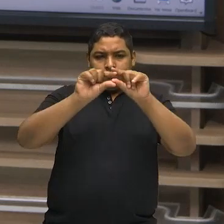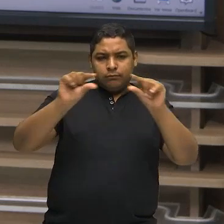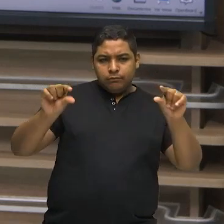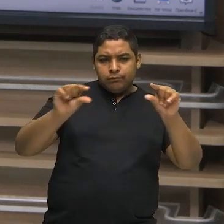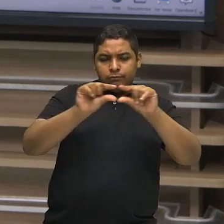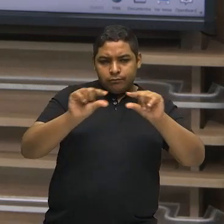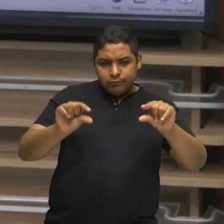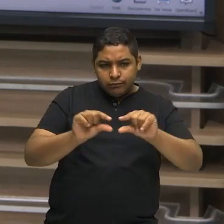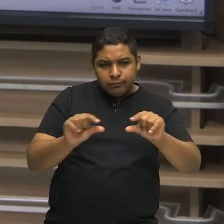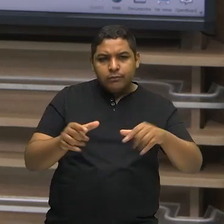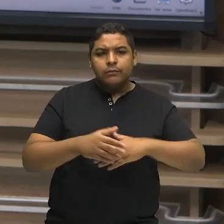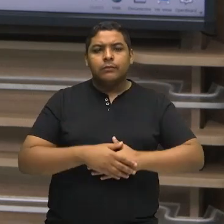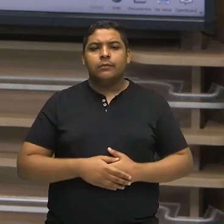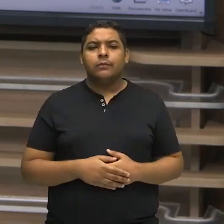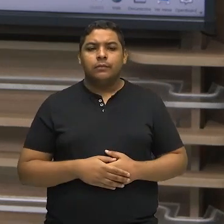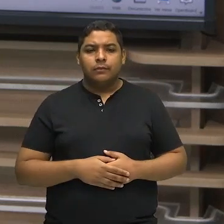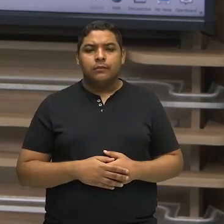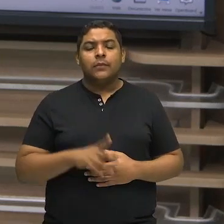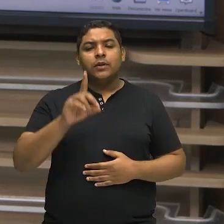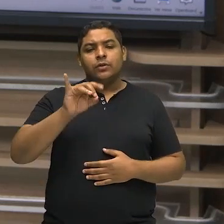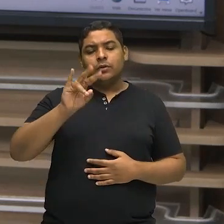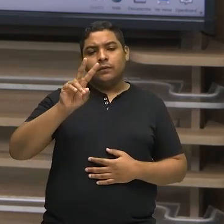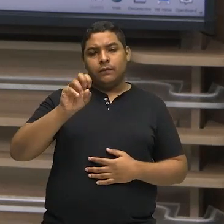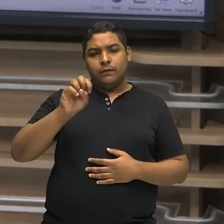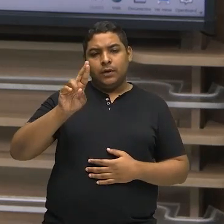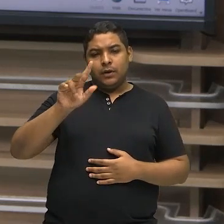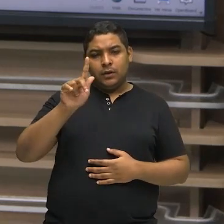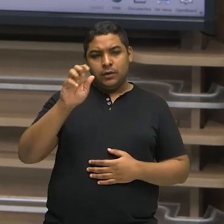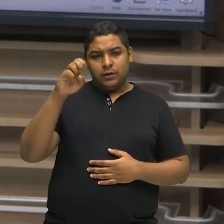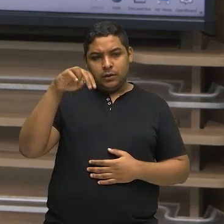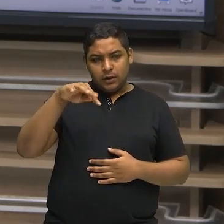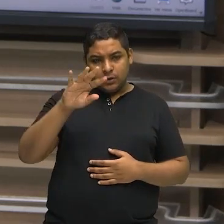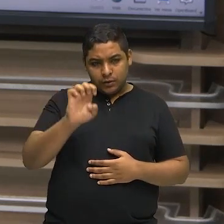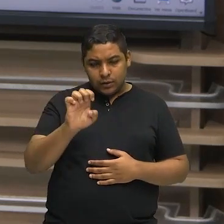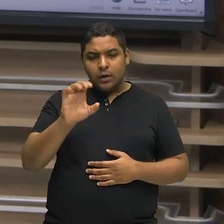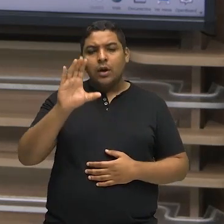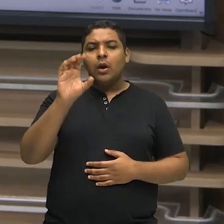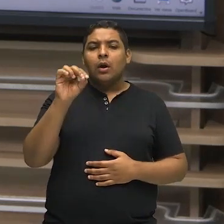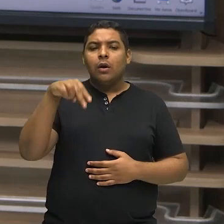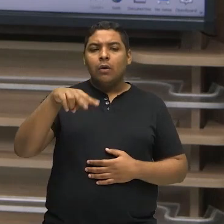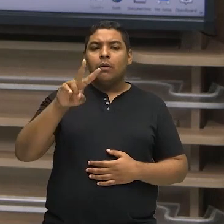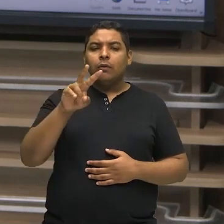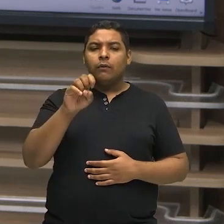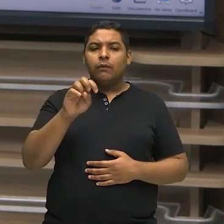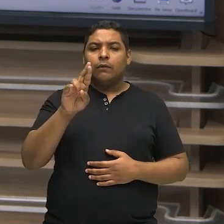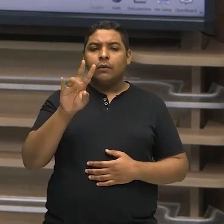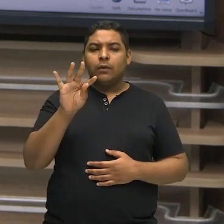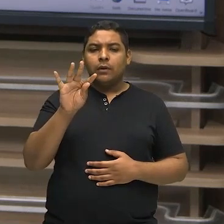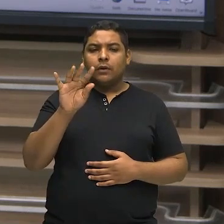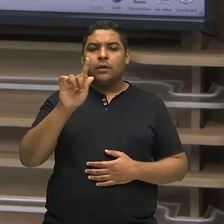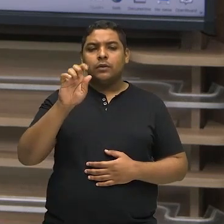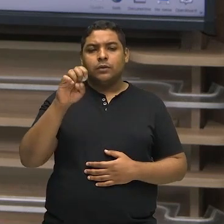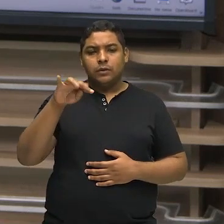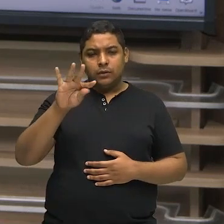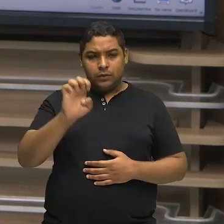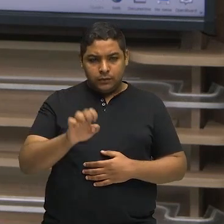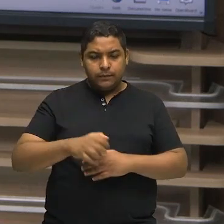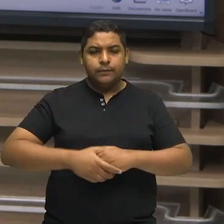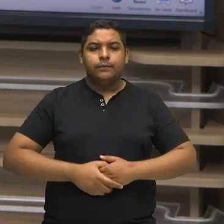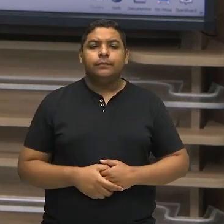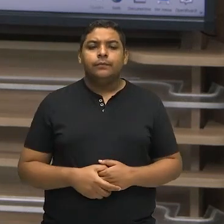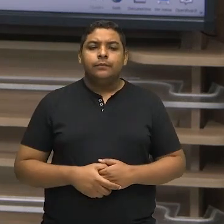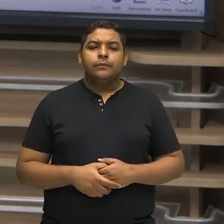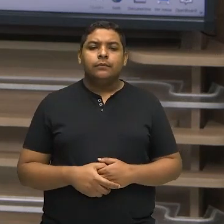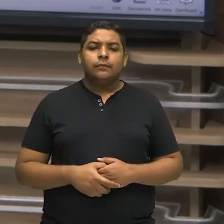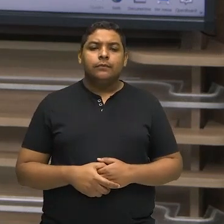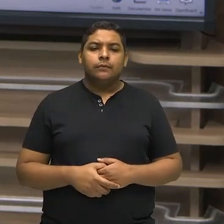divergente, né, convergente, né, como vocês viram. E vocês viram também viram a